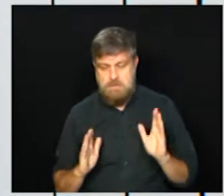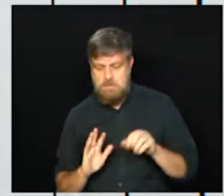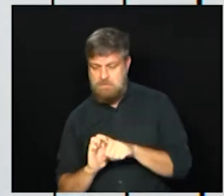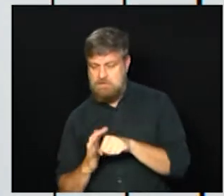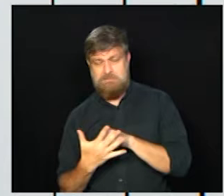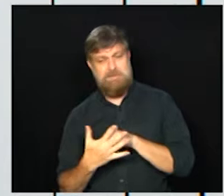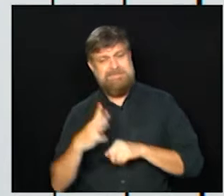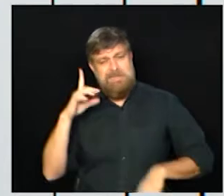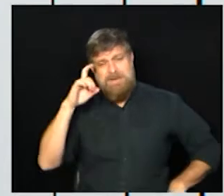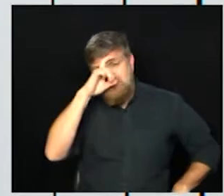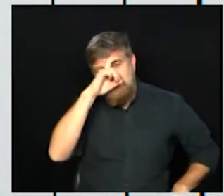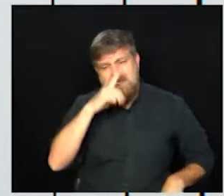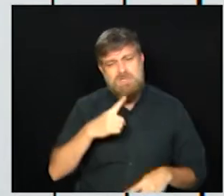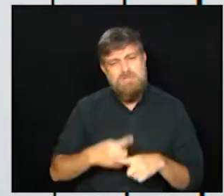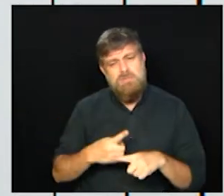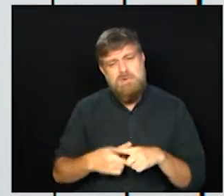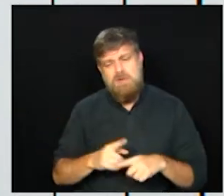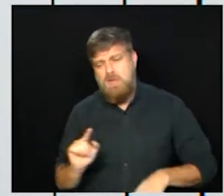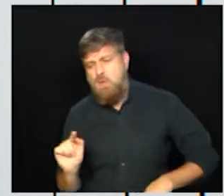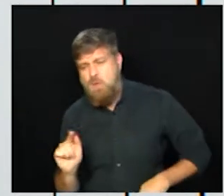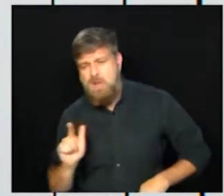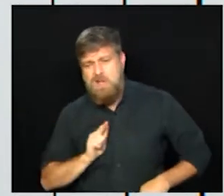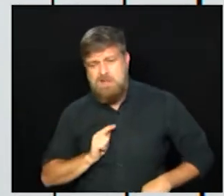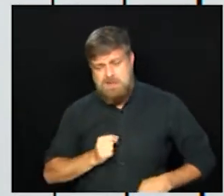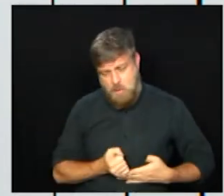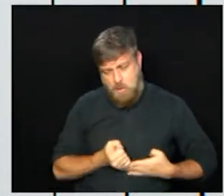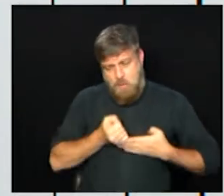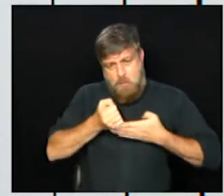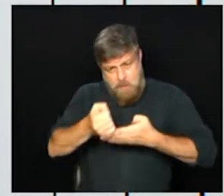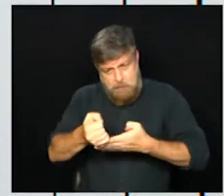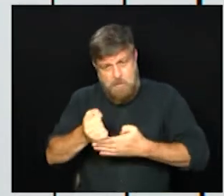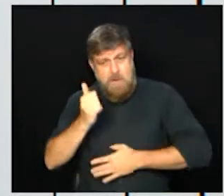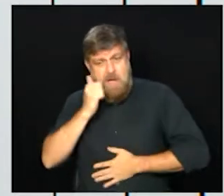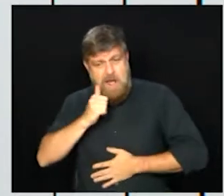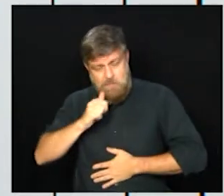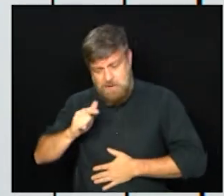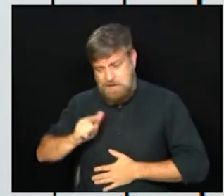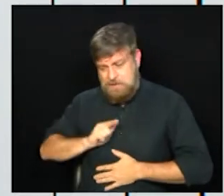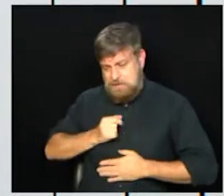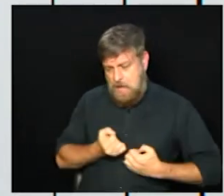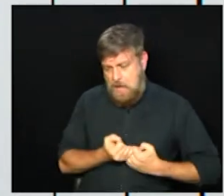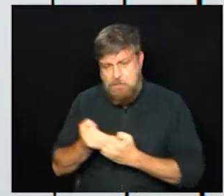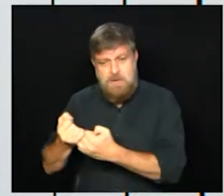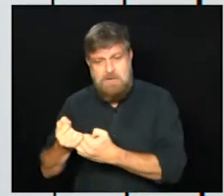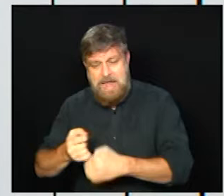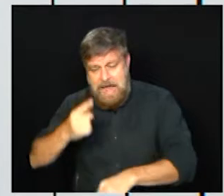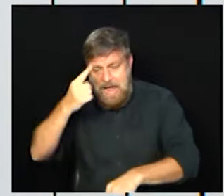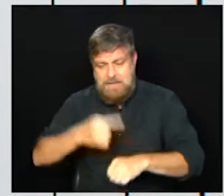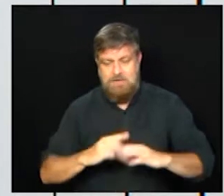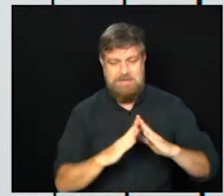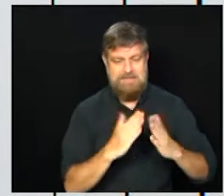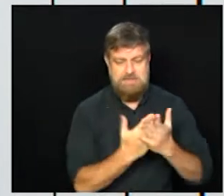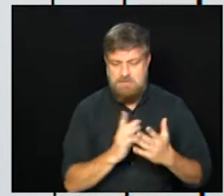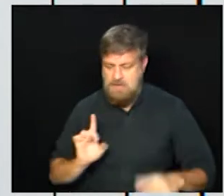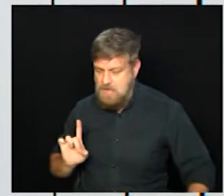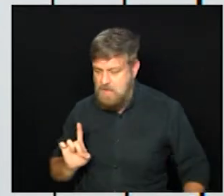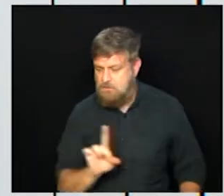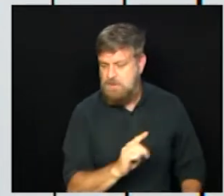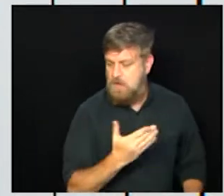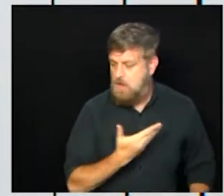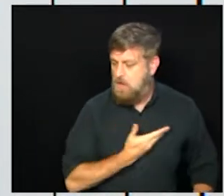mais difícil, porque toda a rede de apoio, né, que muitas mulheres acabam tendo é quando vai levar o filho na escola, é quando uma colega de